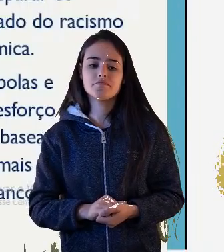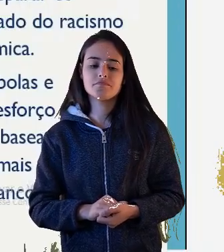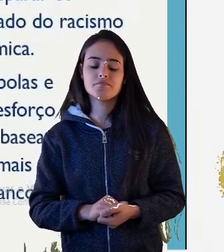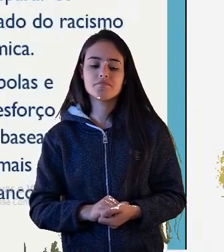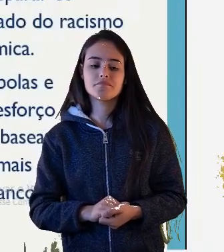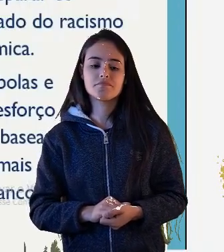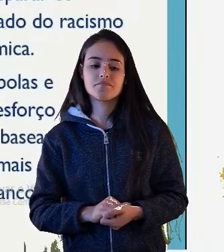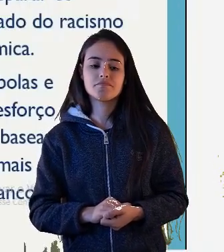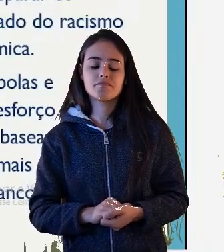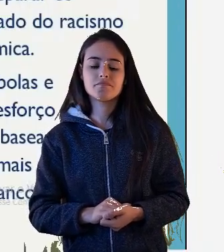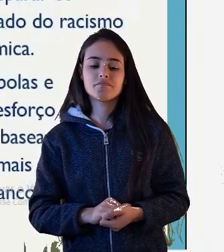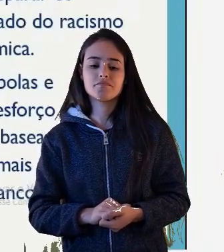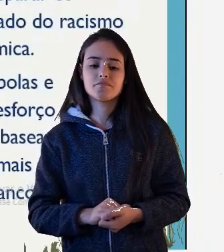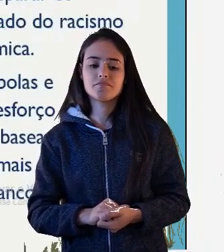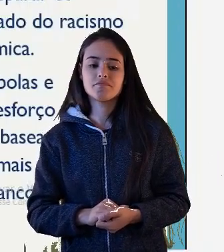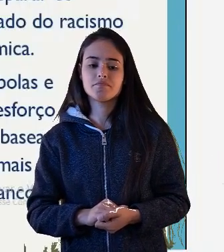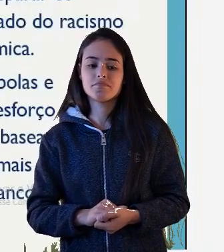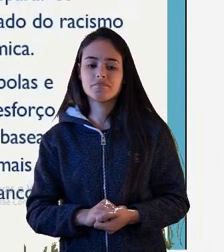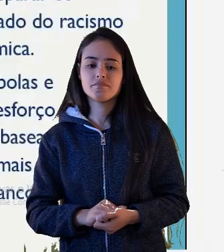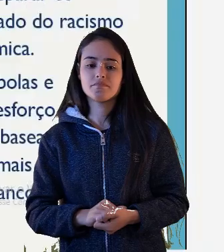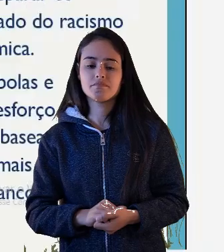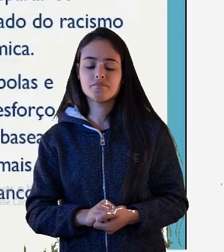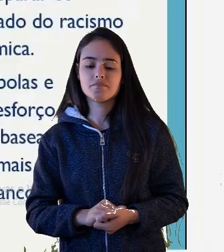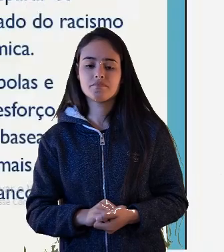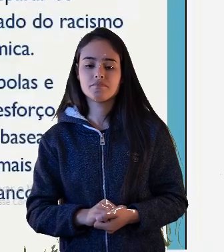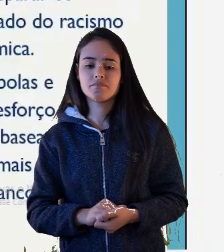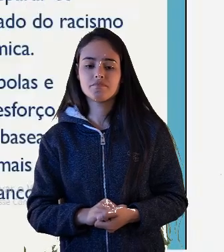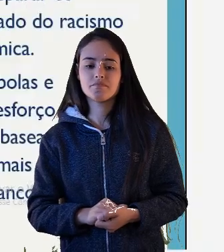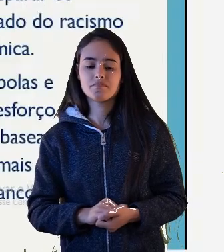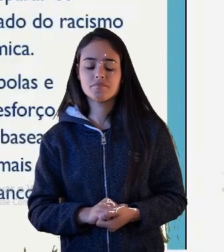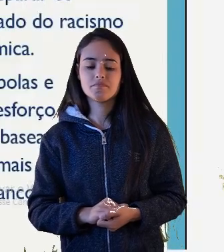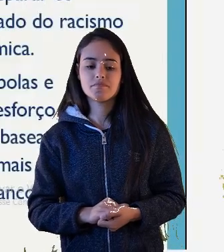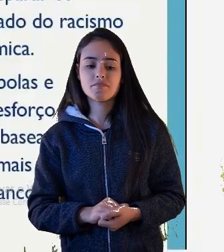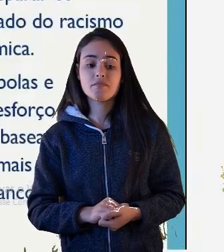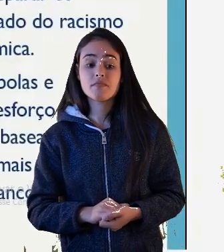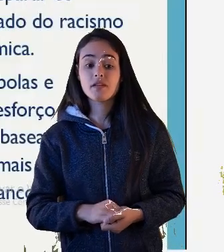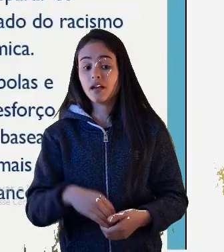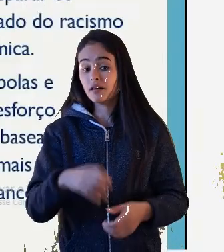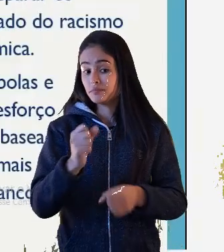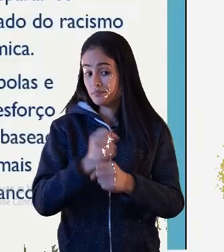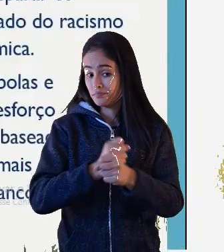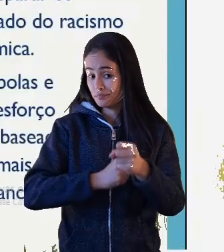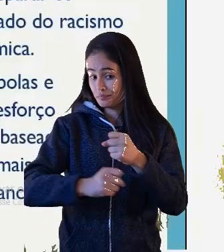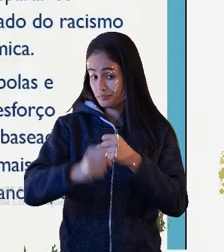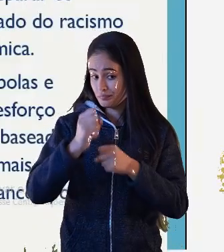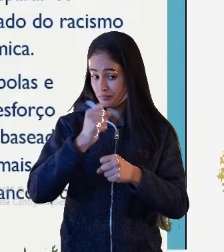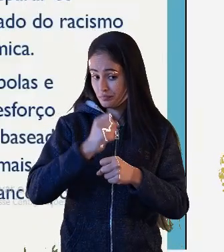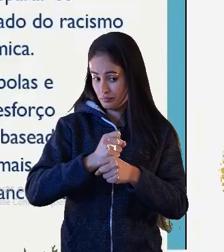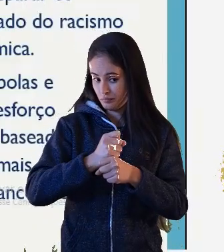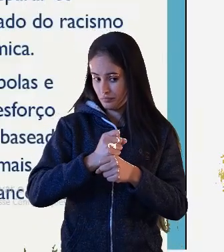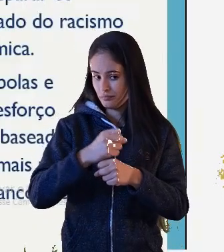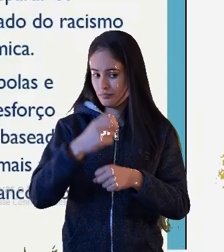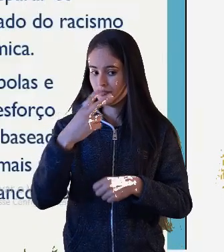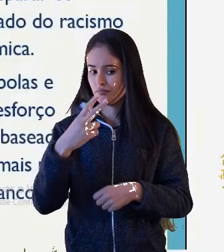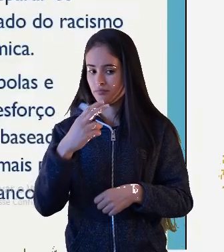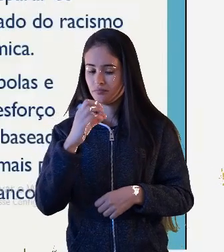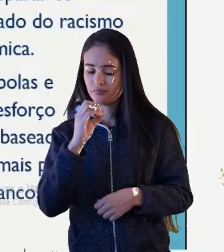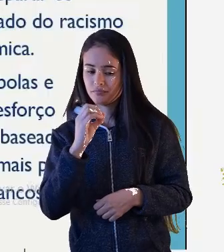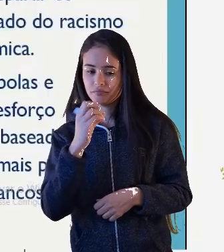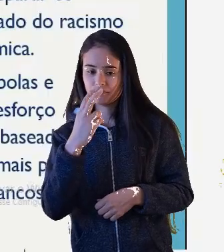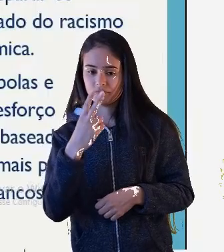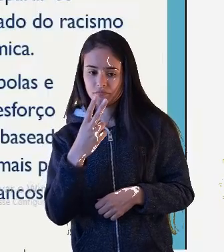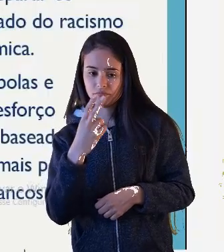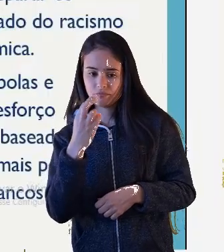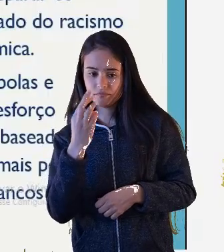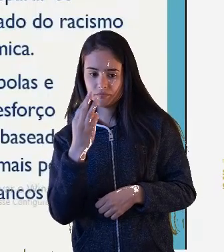pobres, e isso é mentira, porque, para quem não sabe, as cotas são primeiramente sociais, né? Então, os brancos